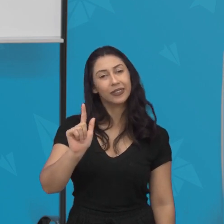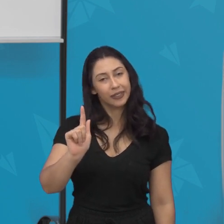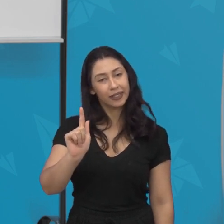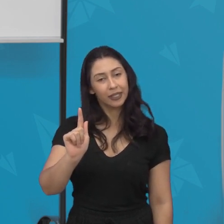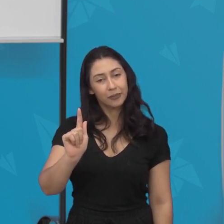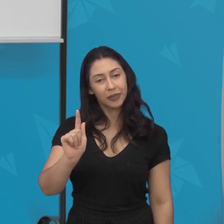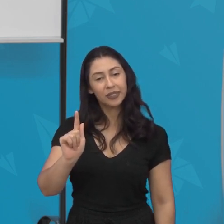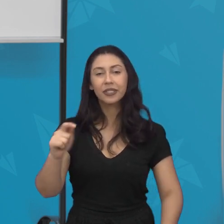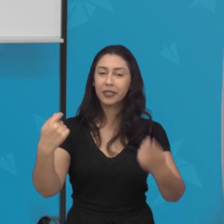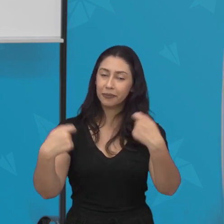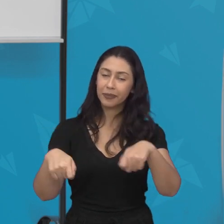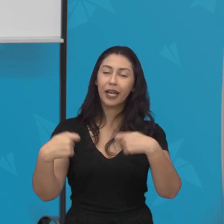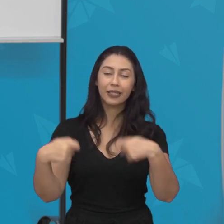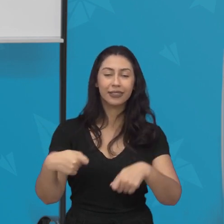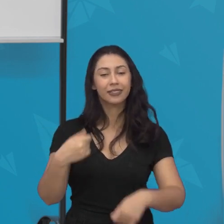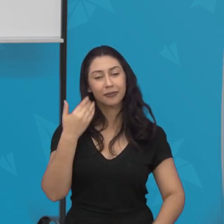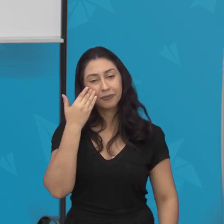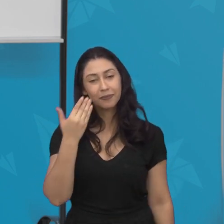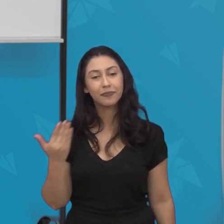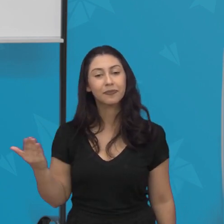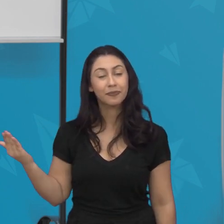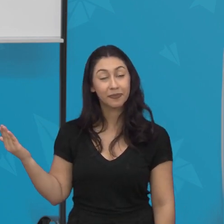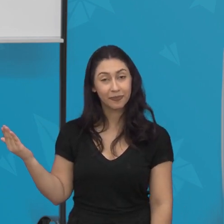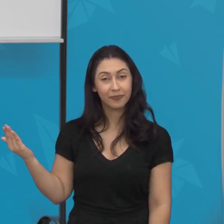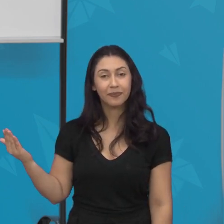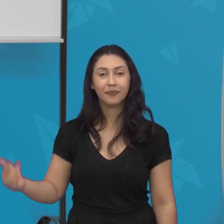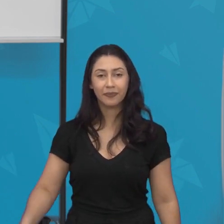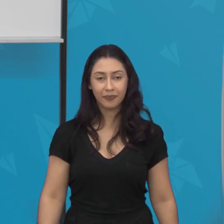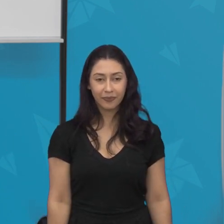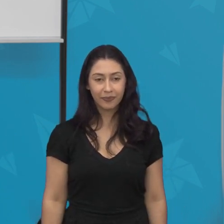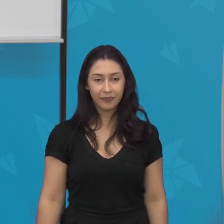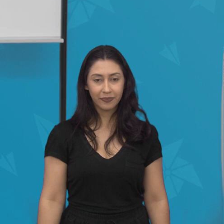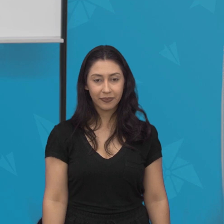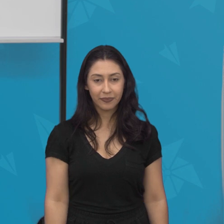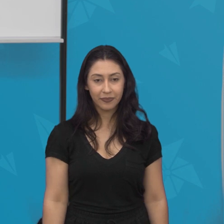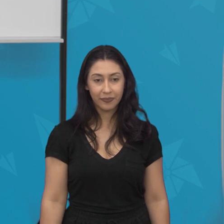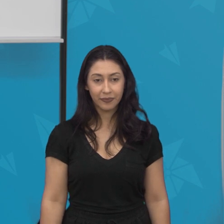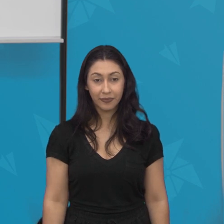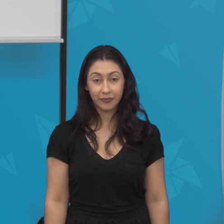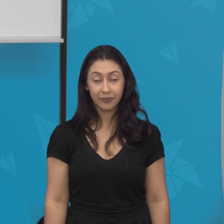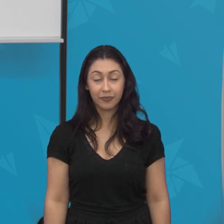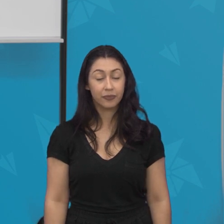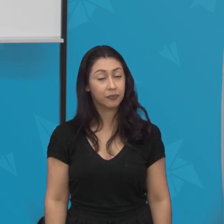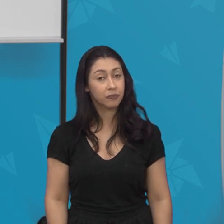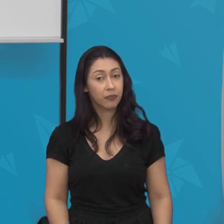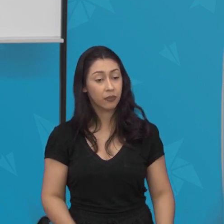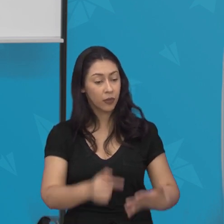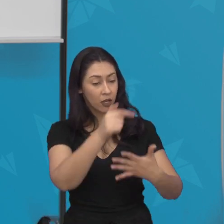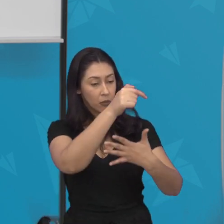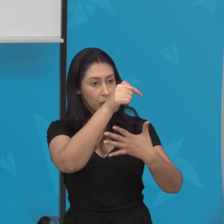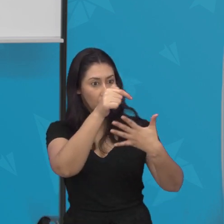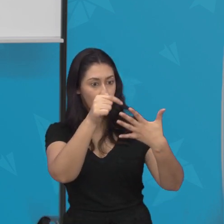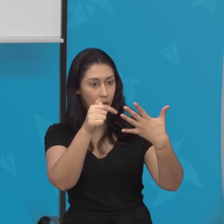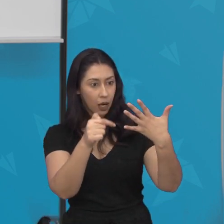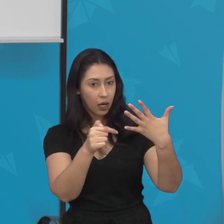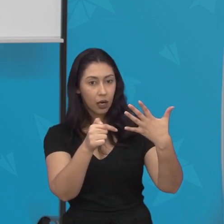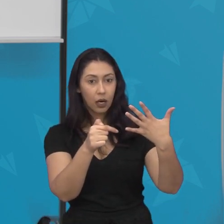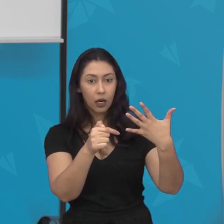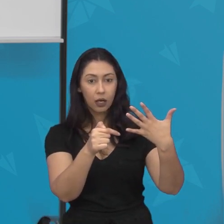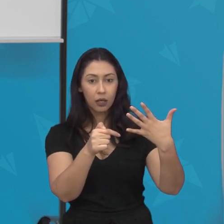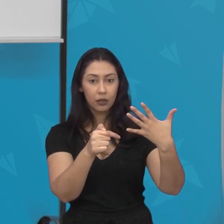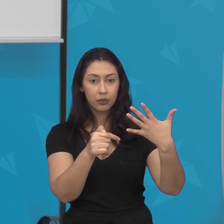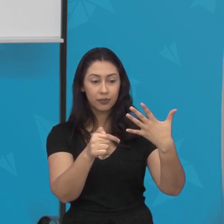aqui a nossa famosa água oxigenada, vai ser aqui de 204 kg, que nas alternativas dispostas